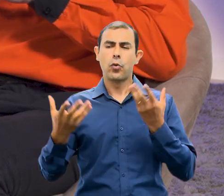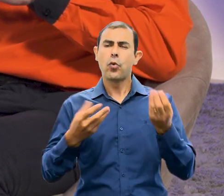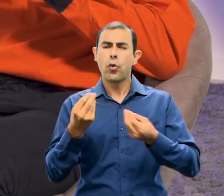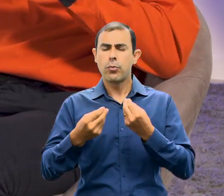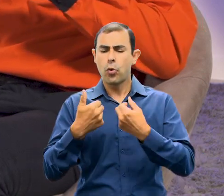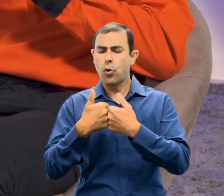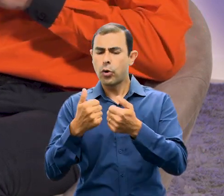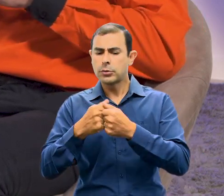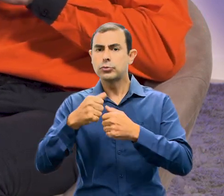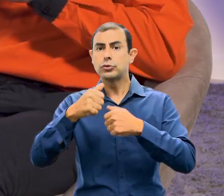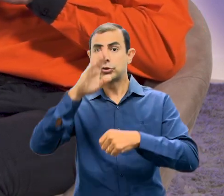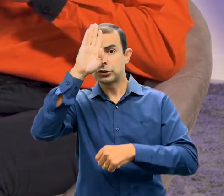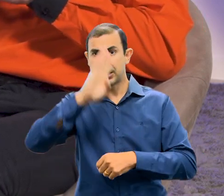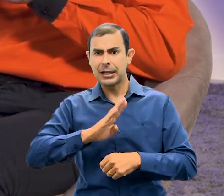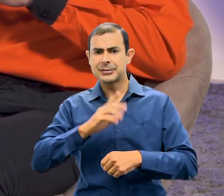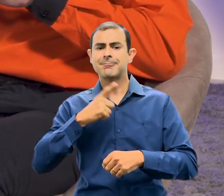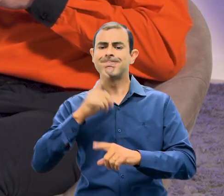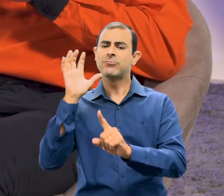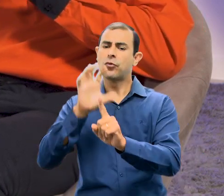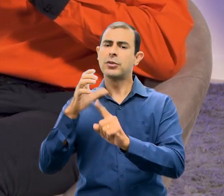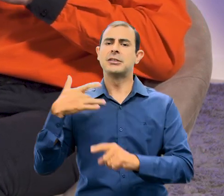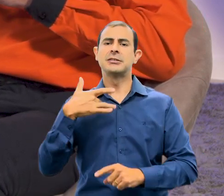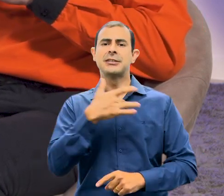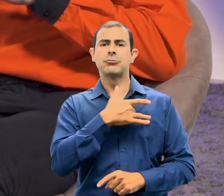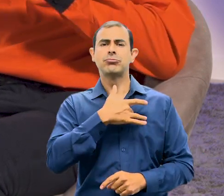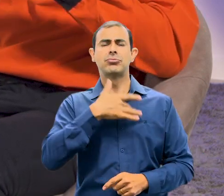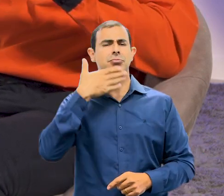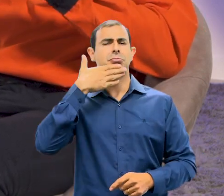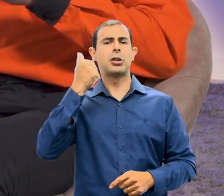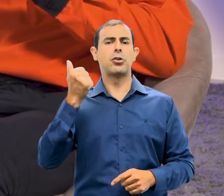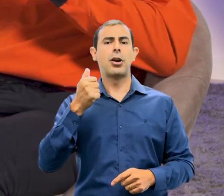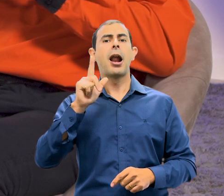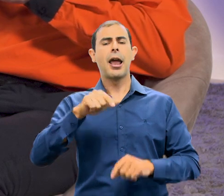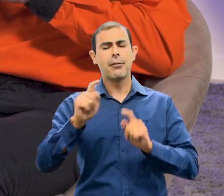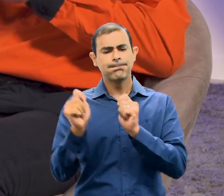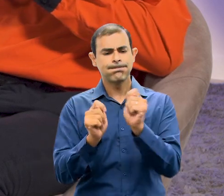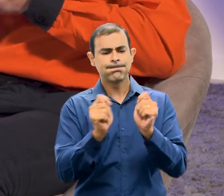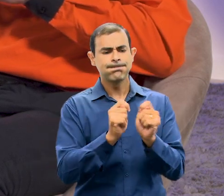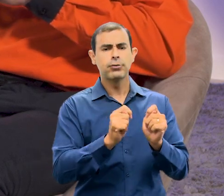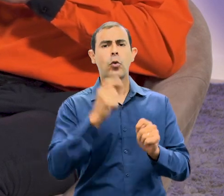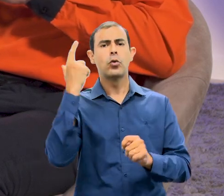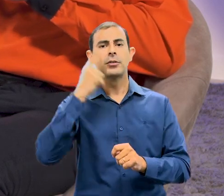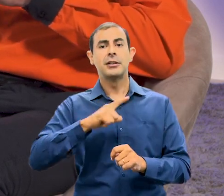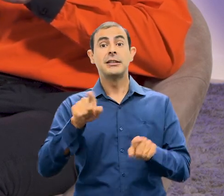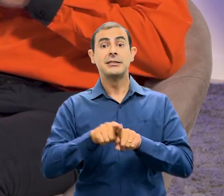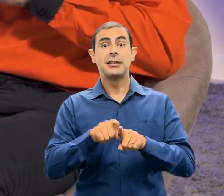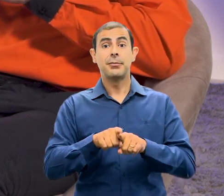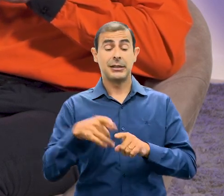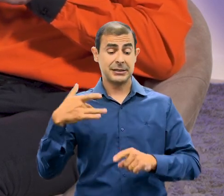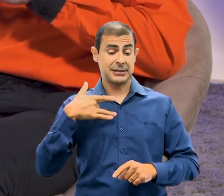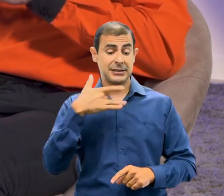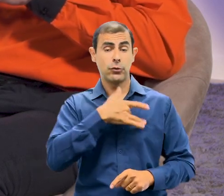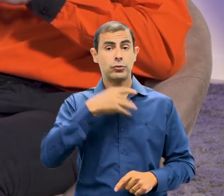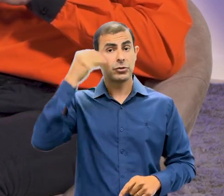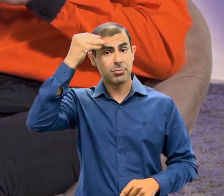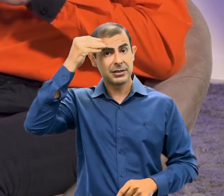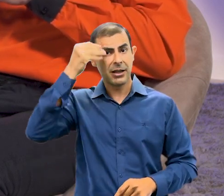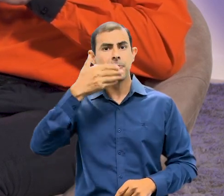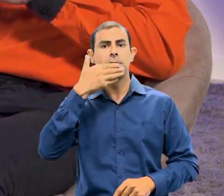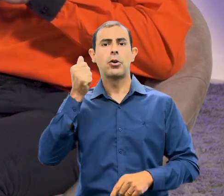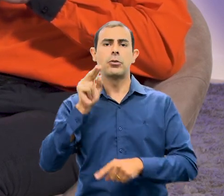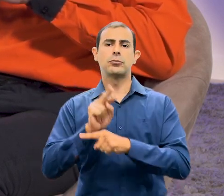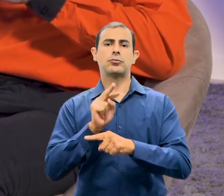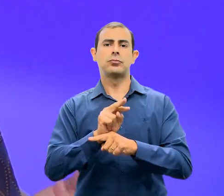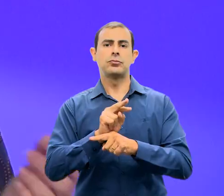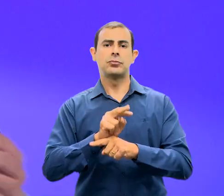e a tarifa zero? É um valor extremamente significativo porque melhora a saúde mental também da população de Campo Grande.